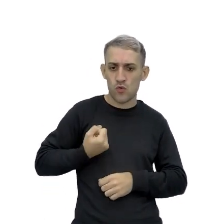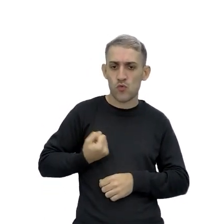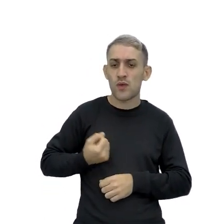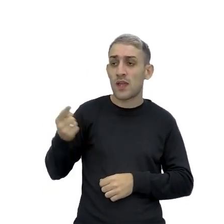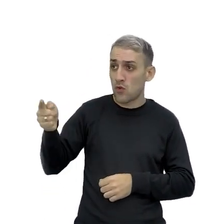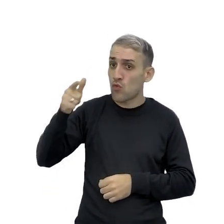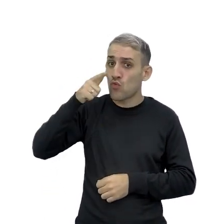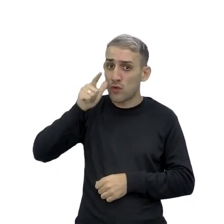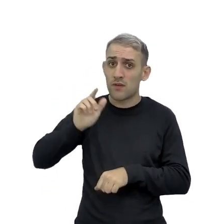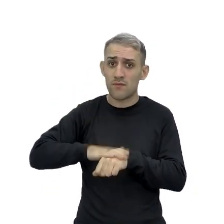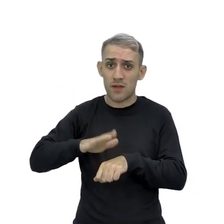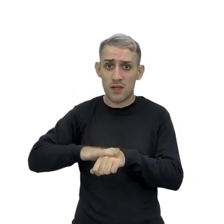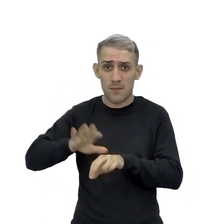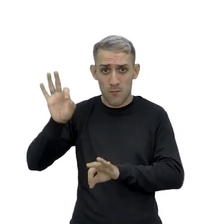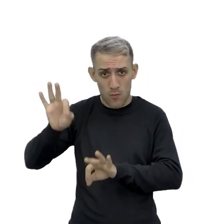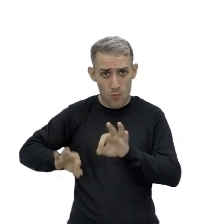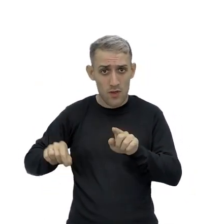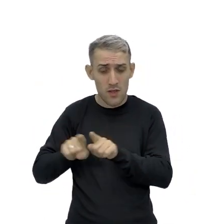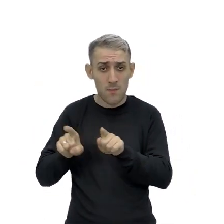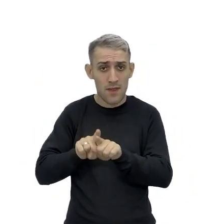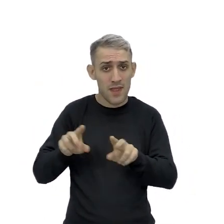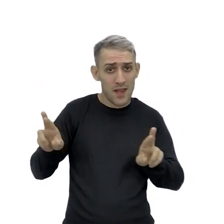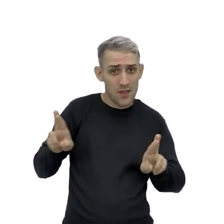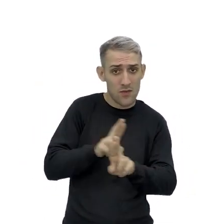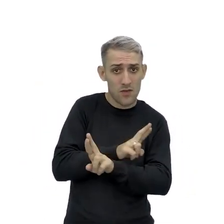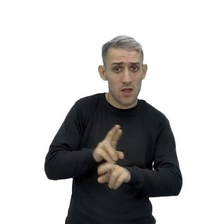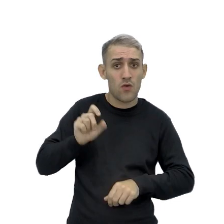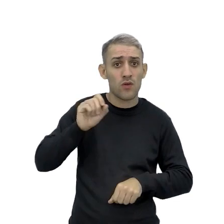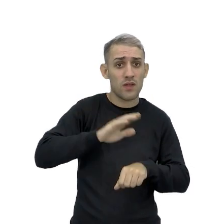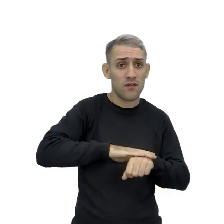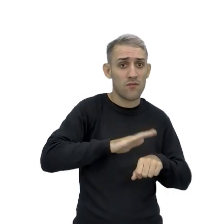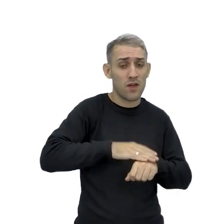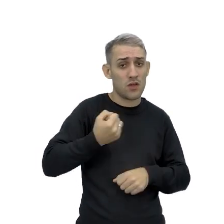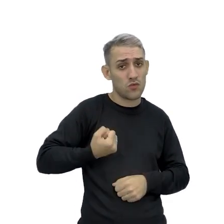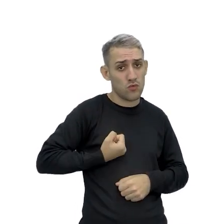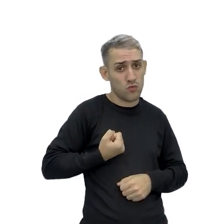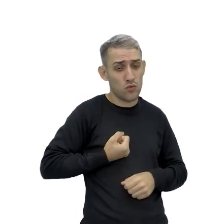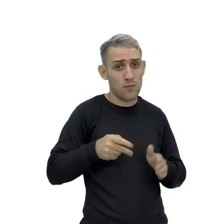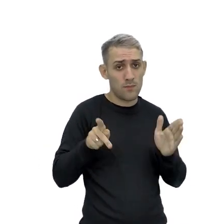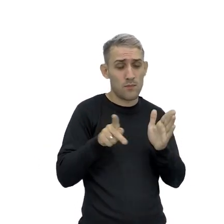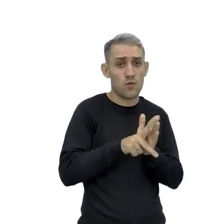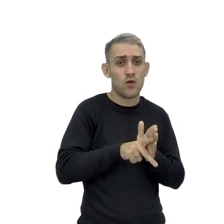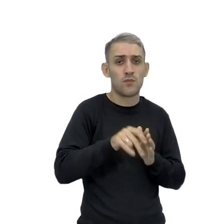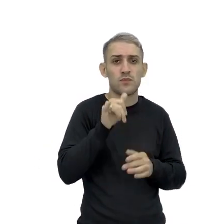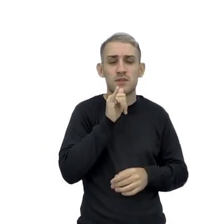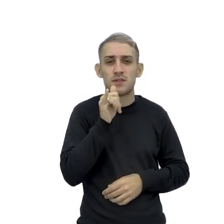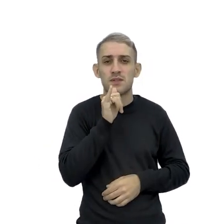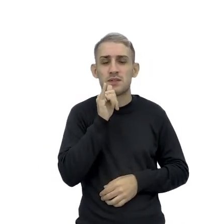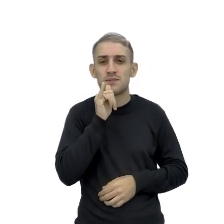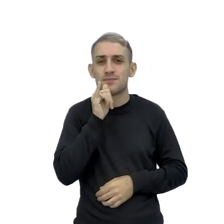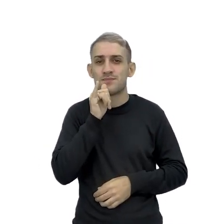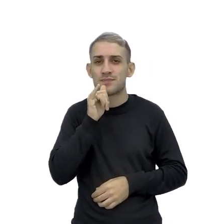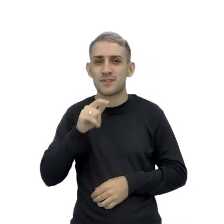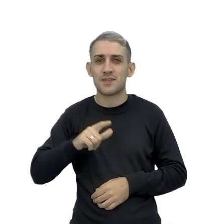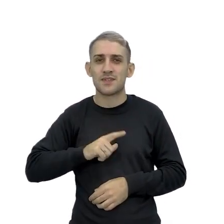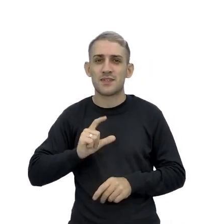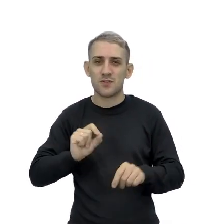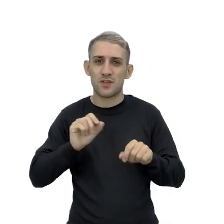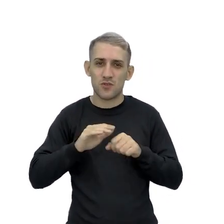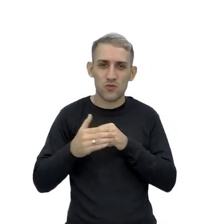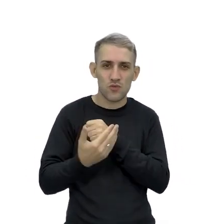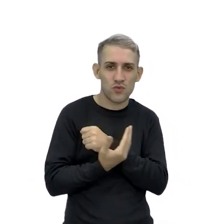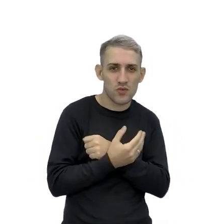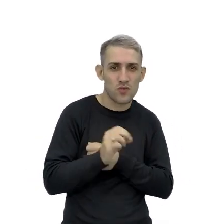consiga fazer a construção e relacionar o que é feito no algoritmo alternativo com aquilo que fica omitido